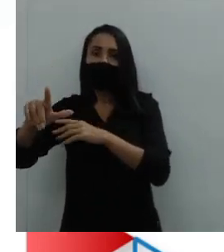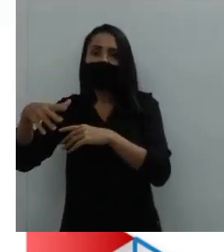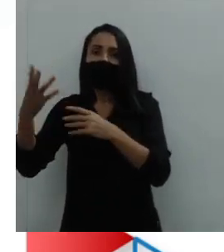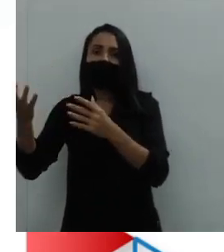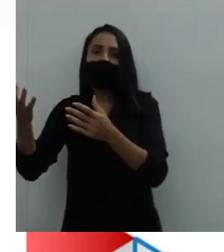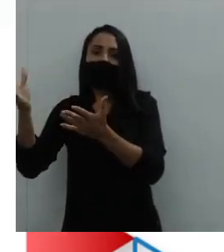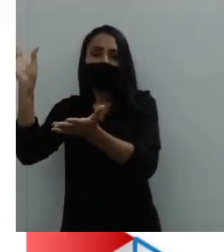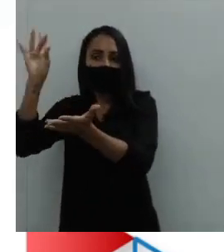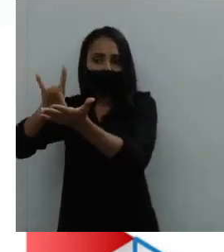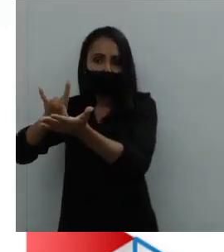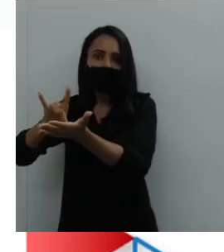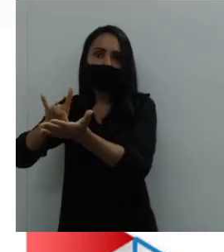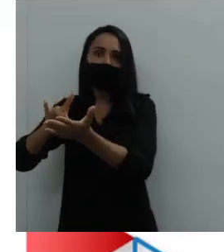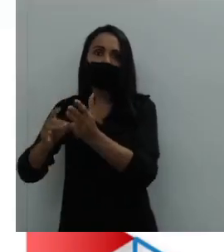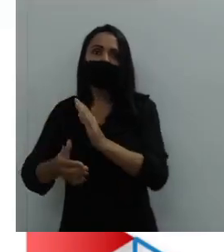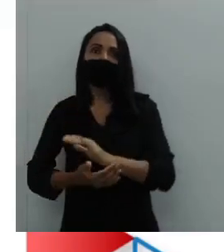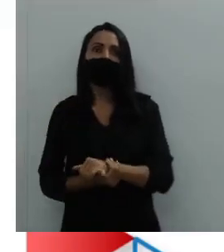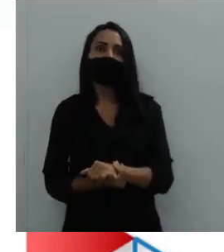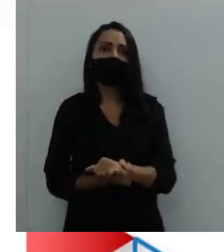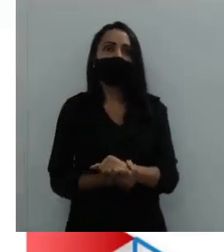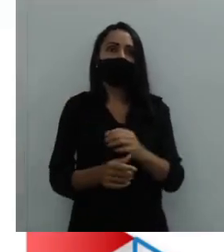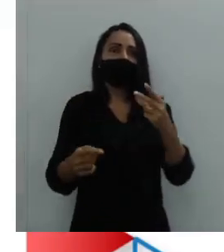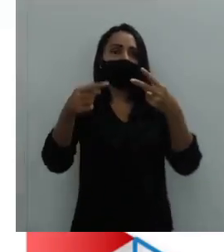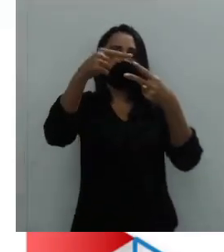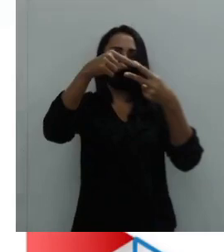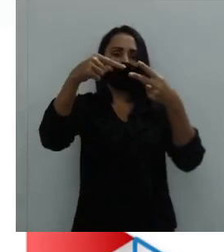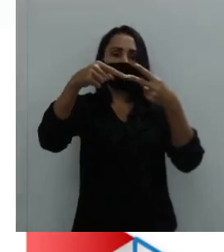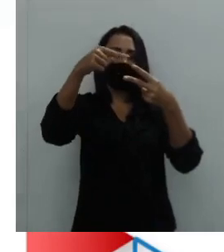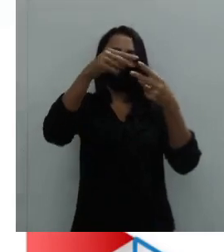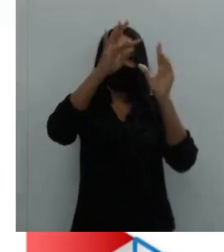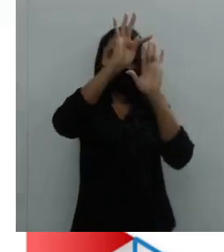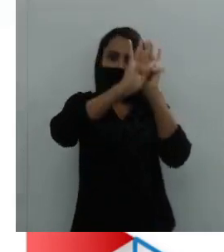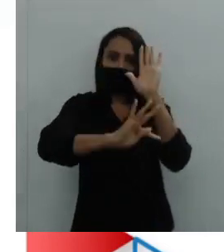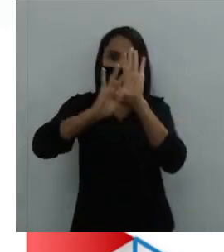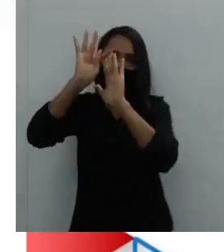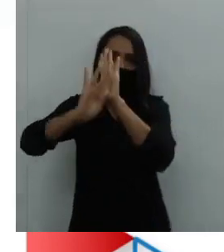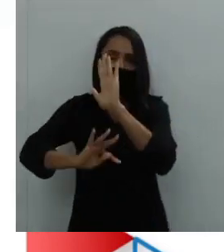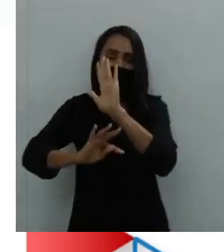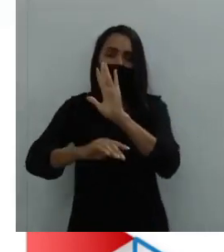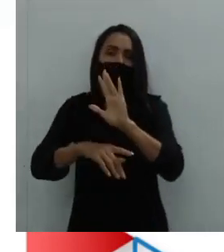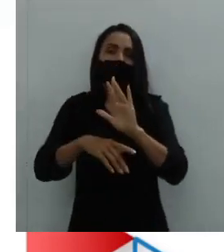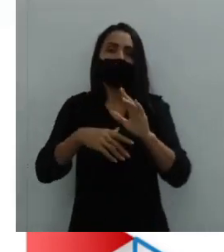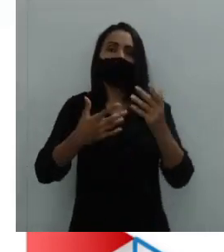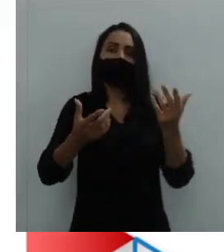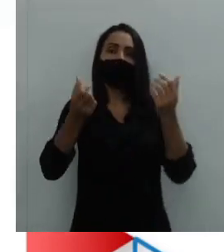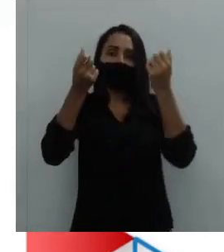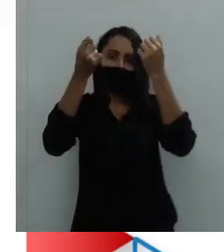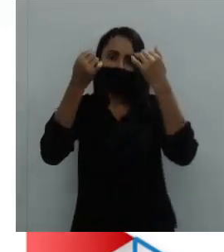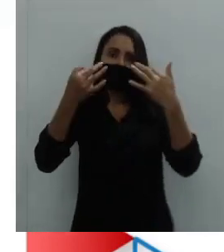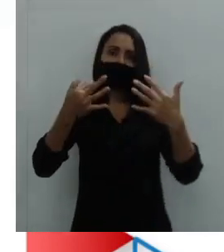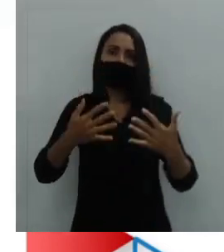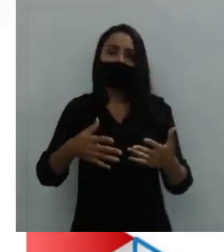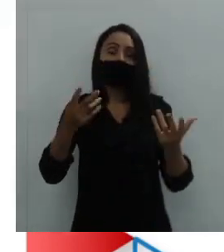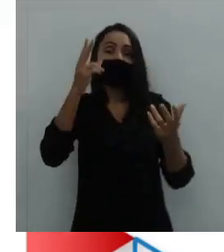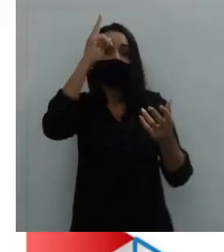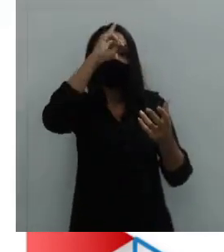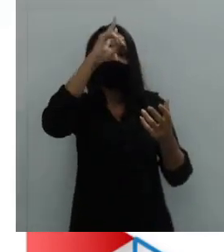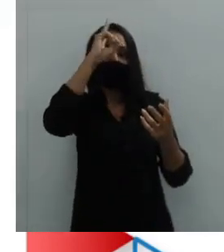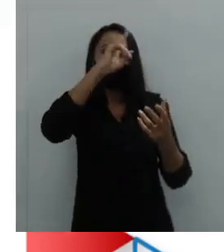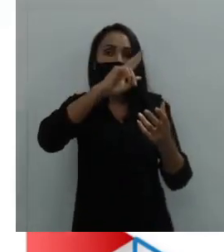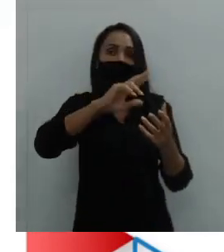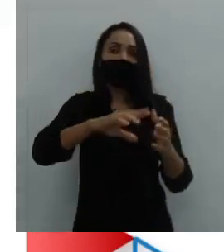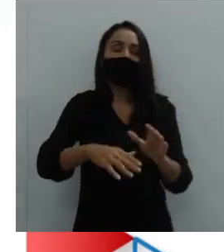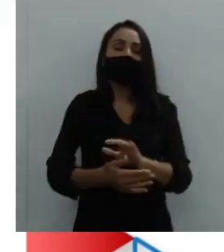adiante. Textos orais, denotativos e conotativos. Só para adiantar, lembrar que textos